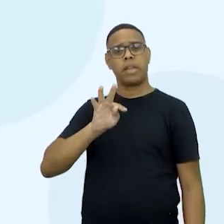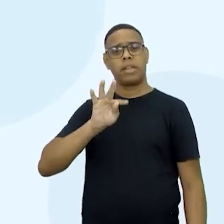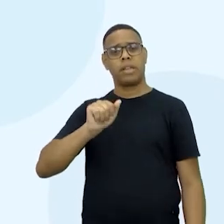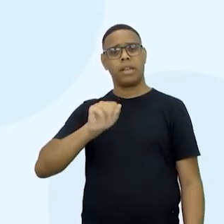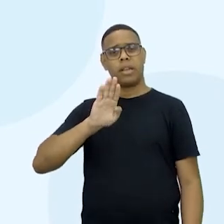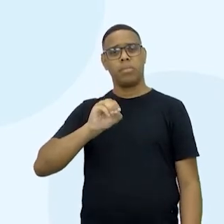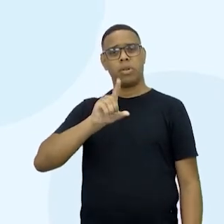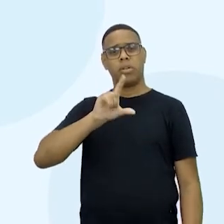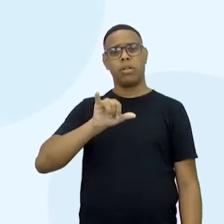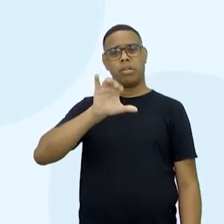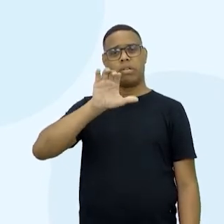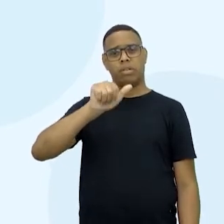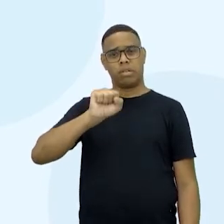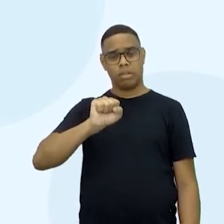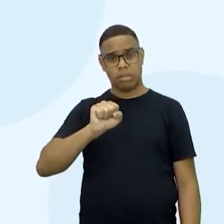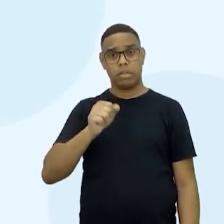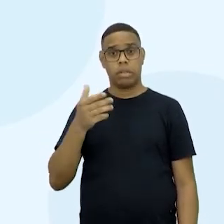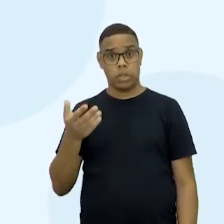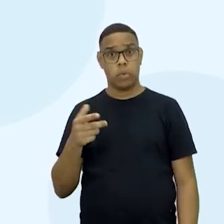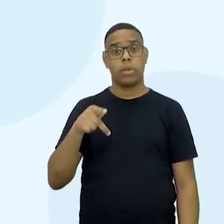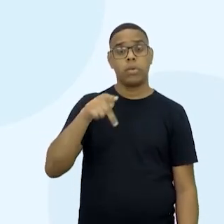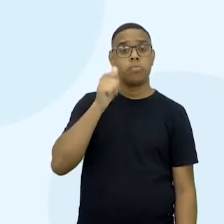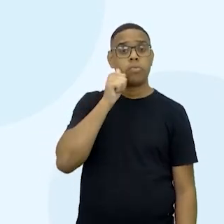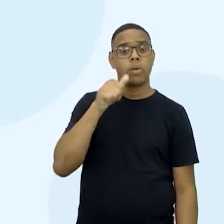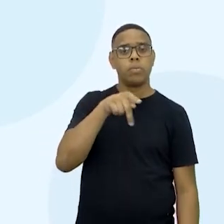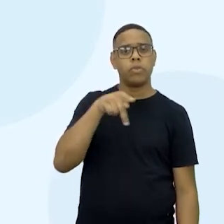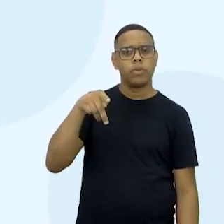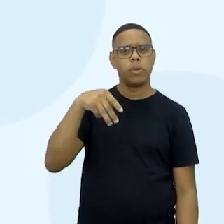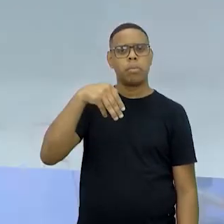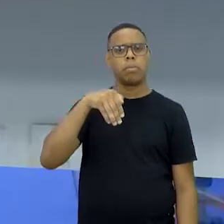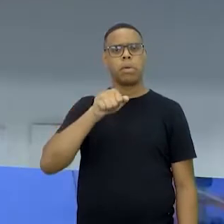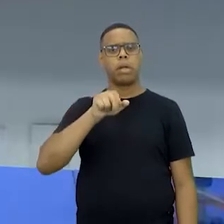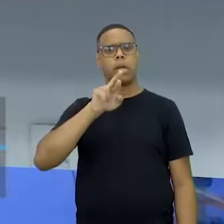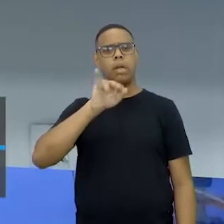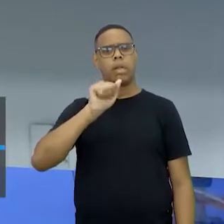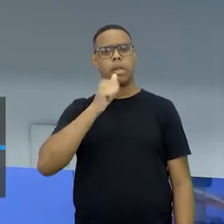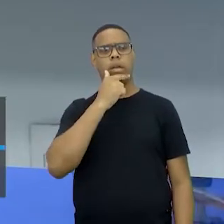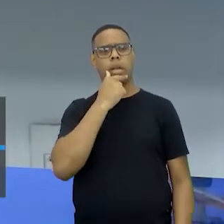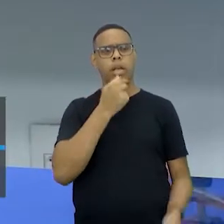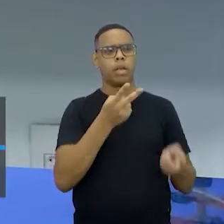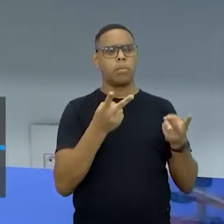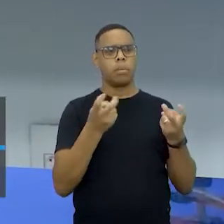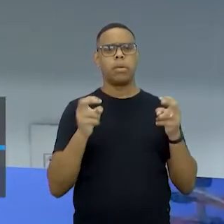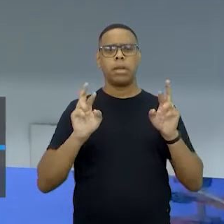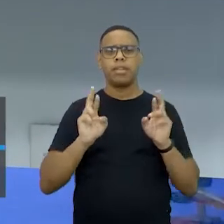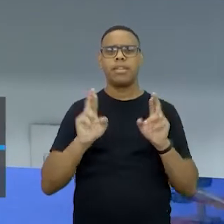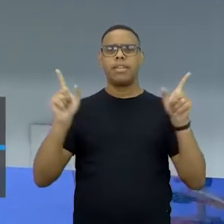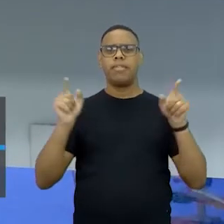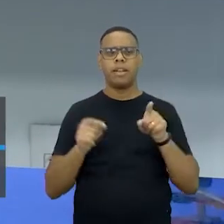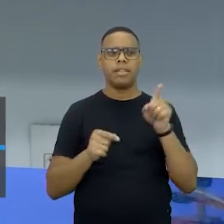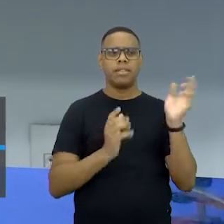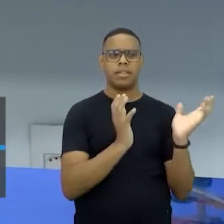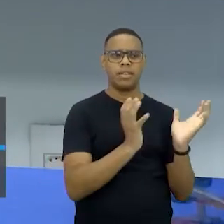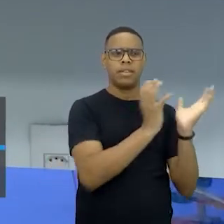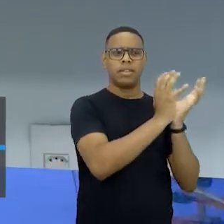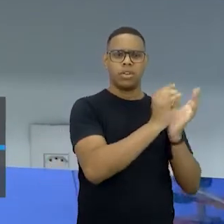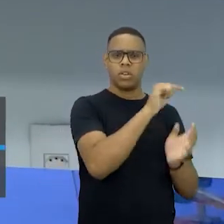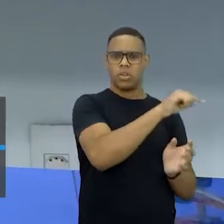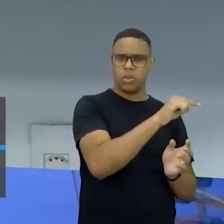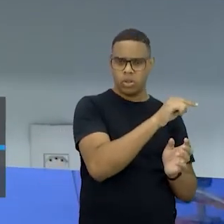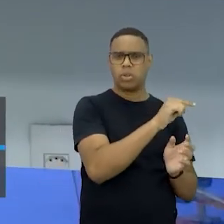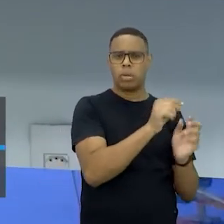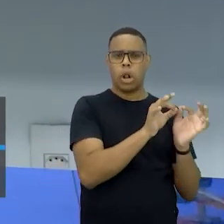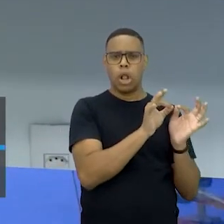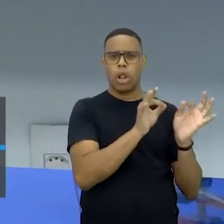então isso a professora na professora Maria ela conseguiu é e já nessas